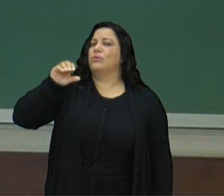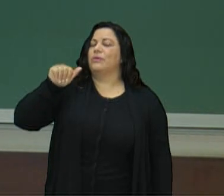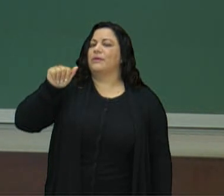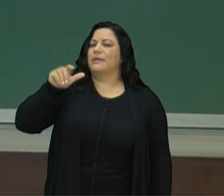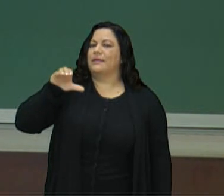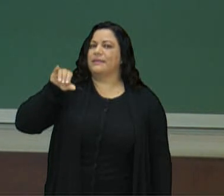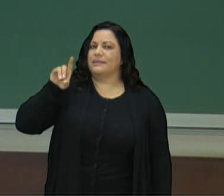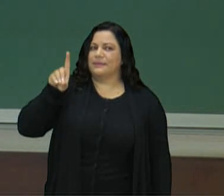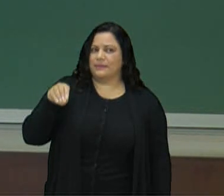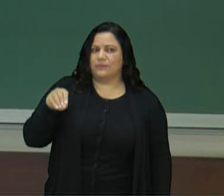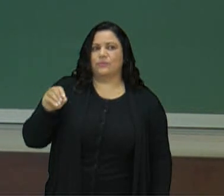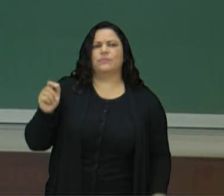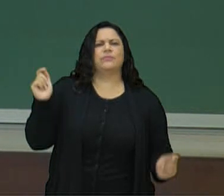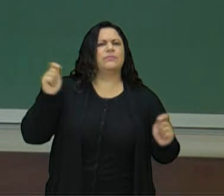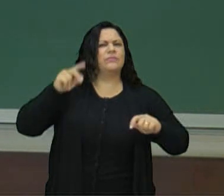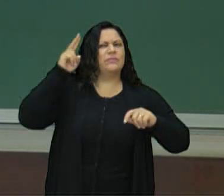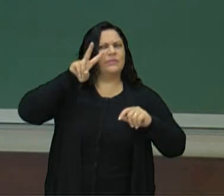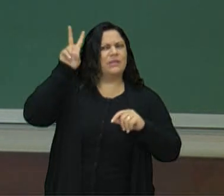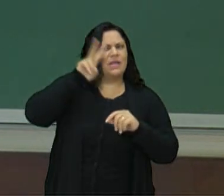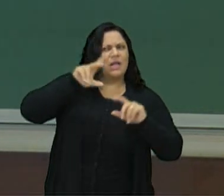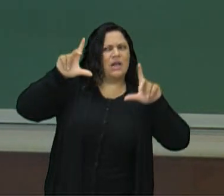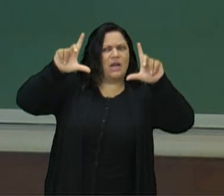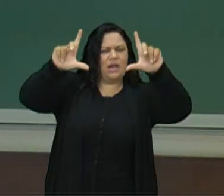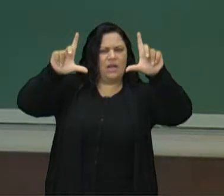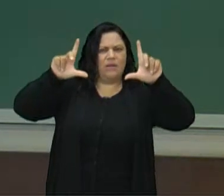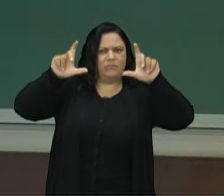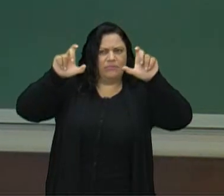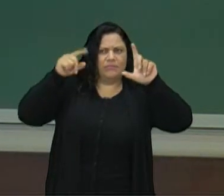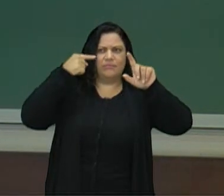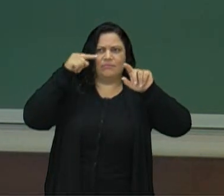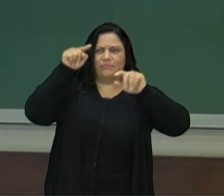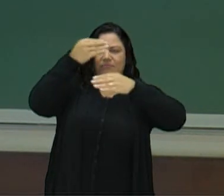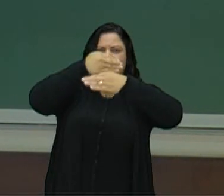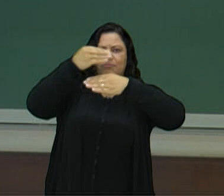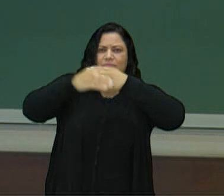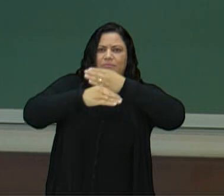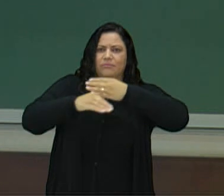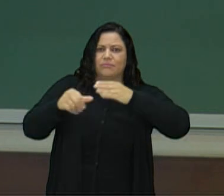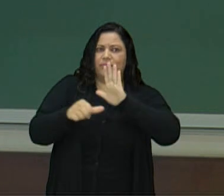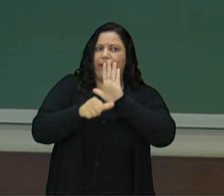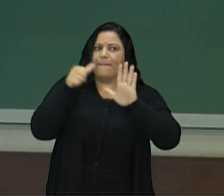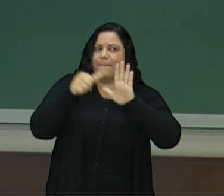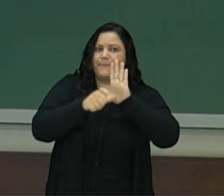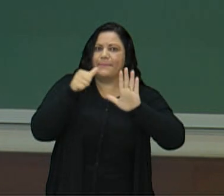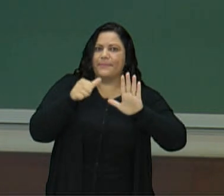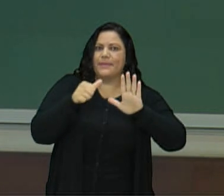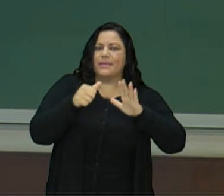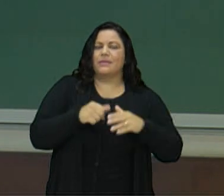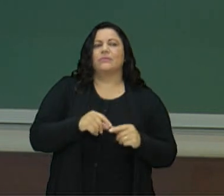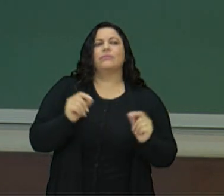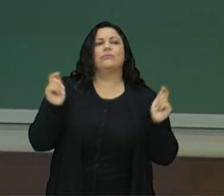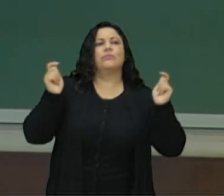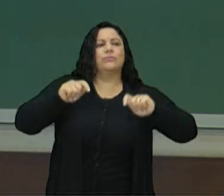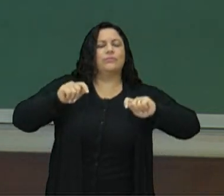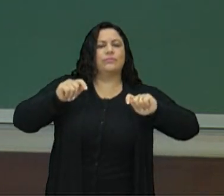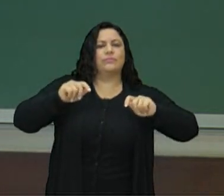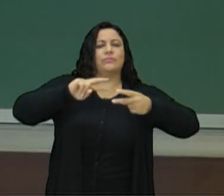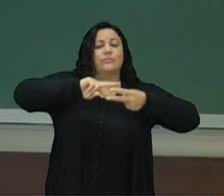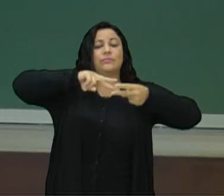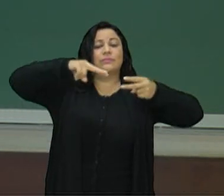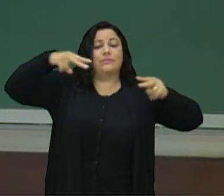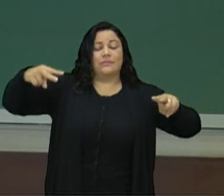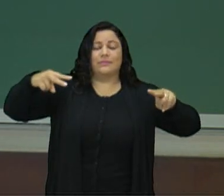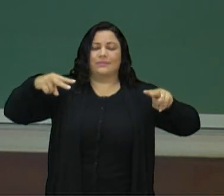Lembram disso aqui? Que é isso? Primeira base do RNA mensageiro.